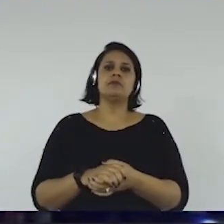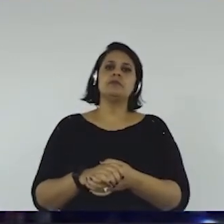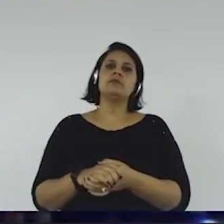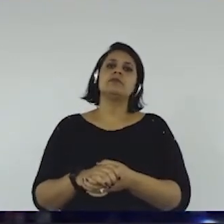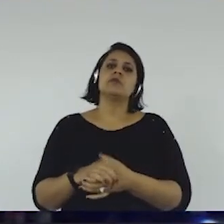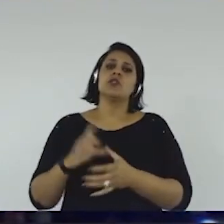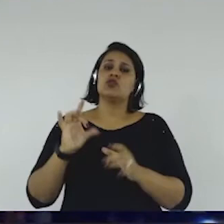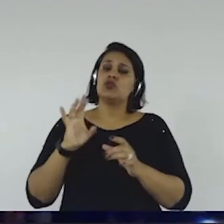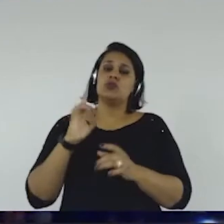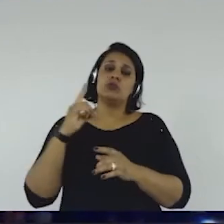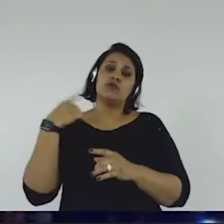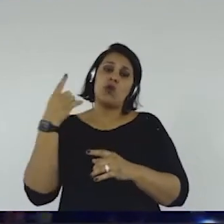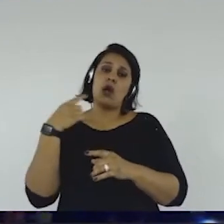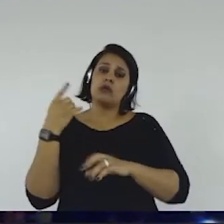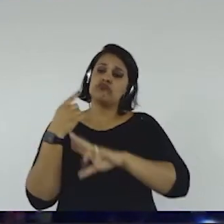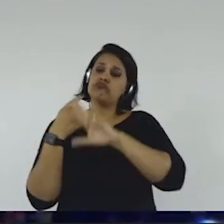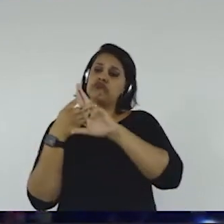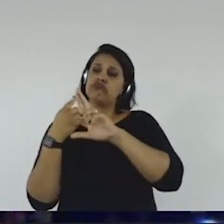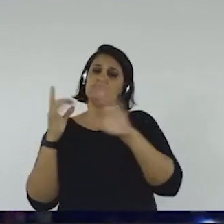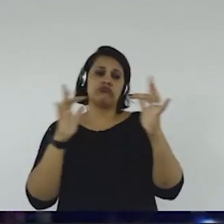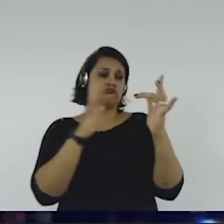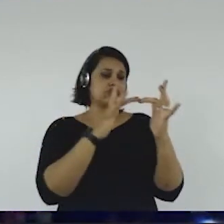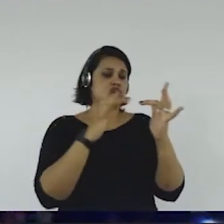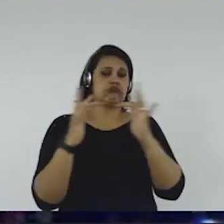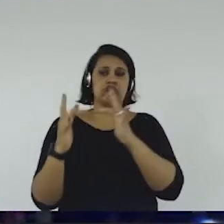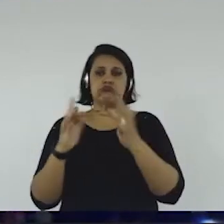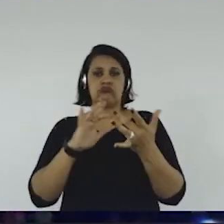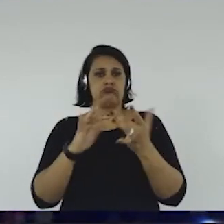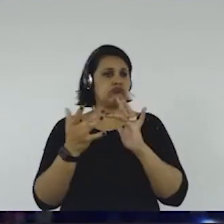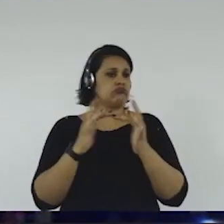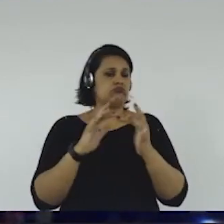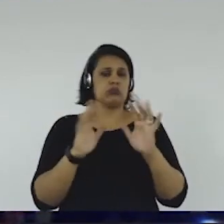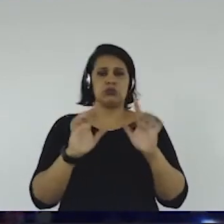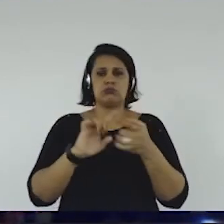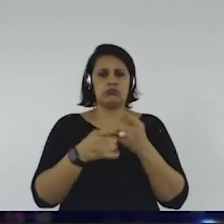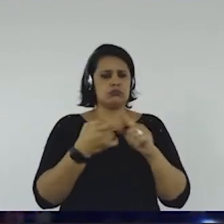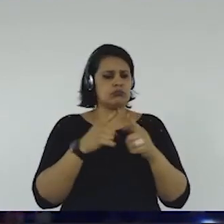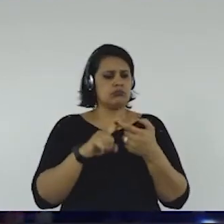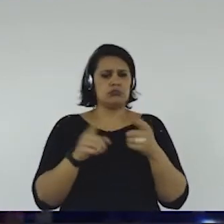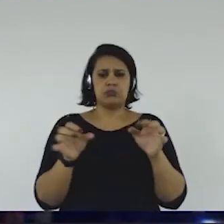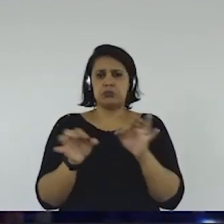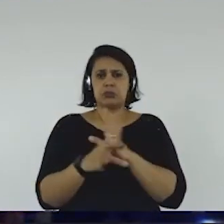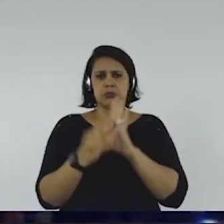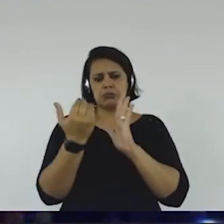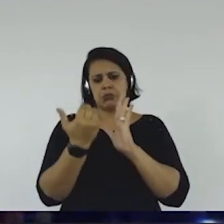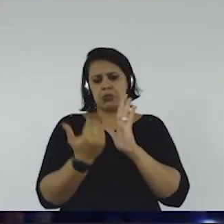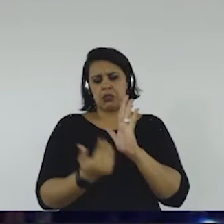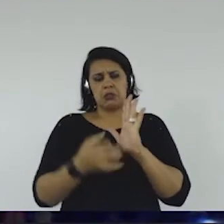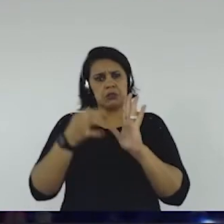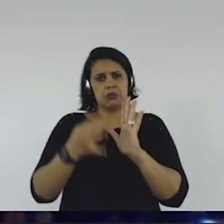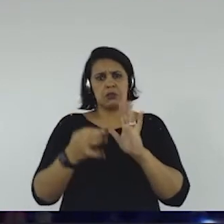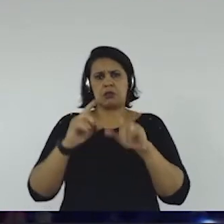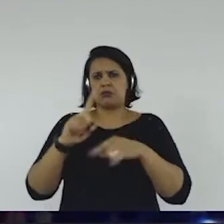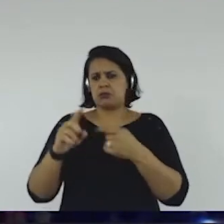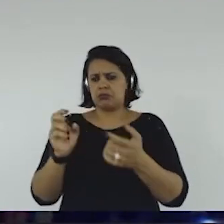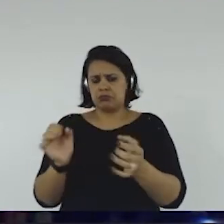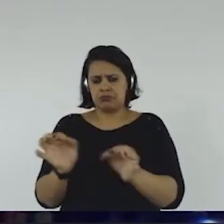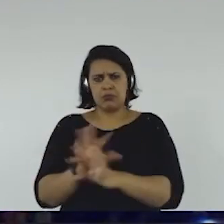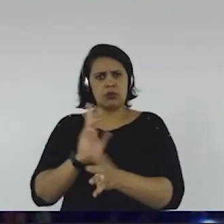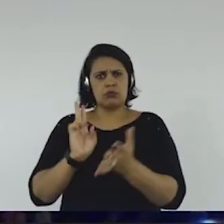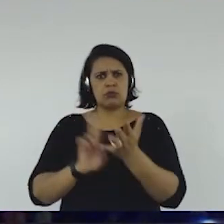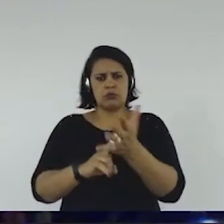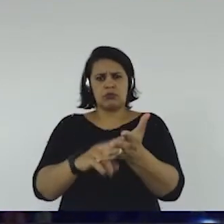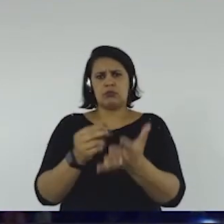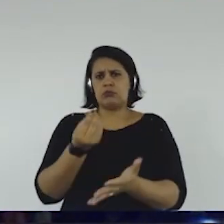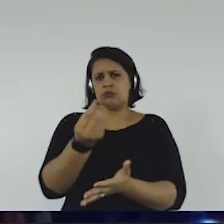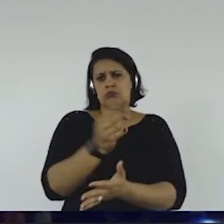os advogados acordam em torno das condições do termo e já encaminham aquilo para os